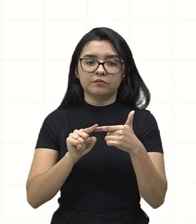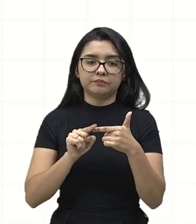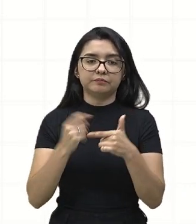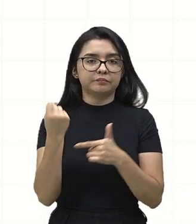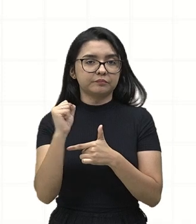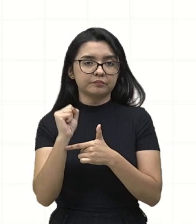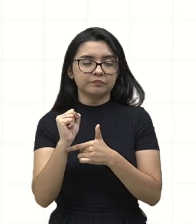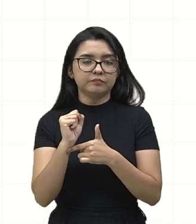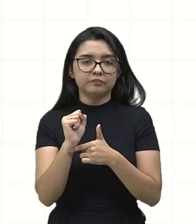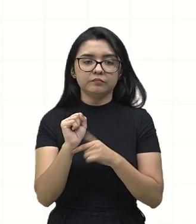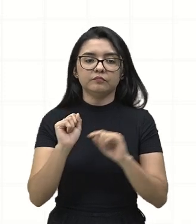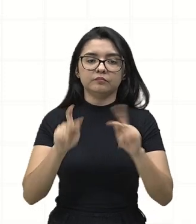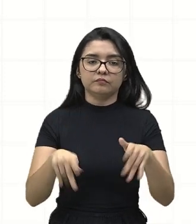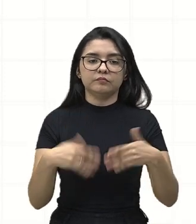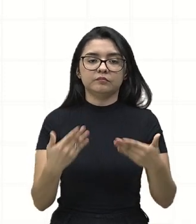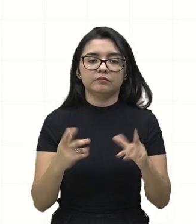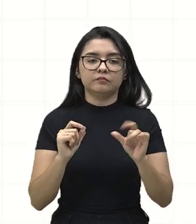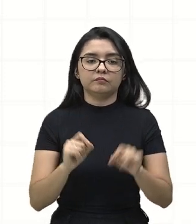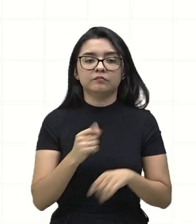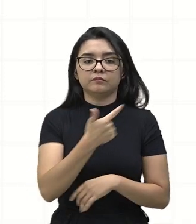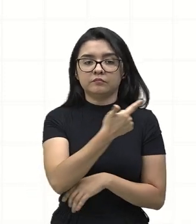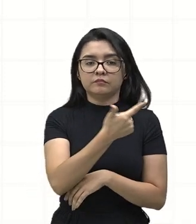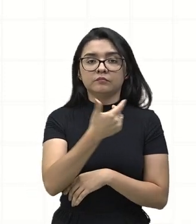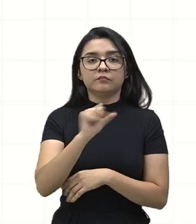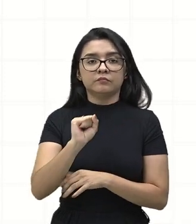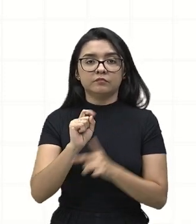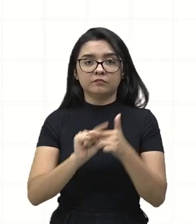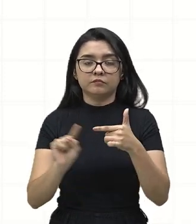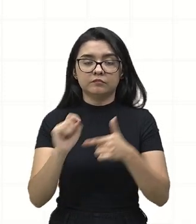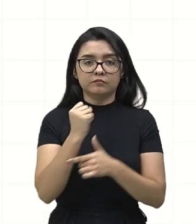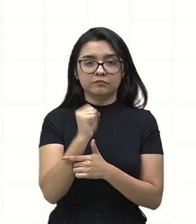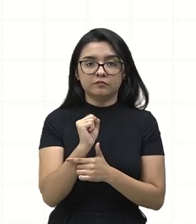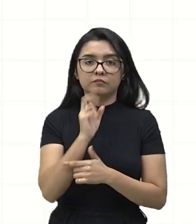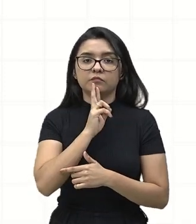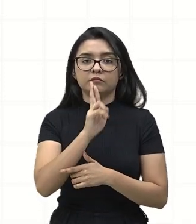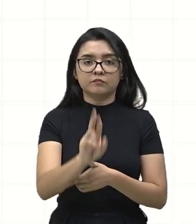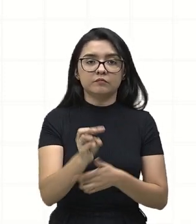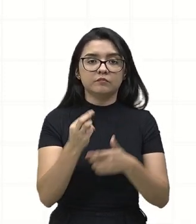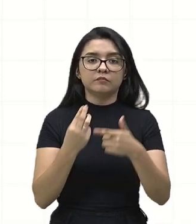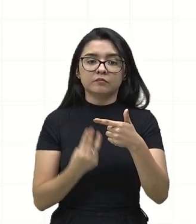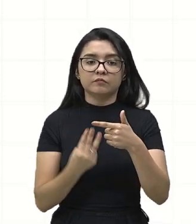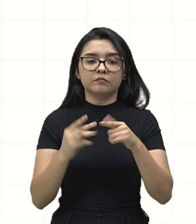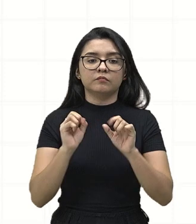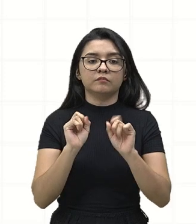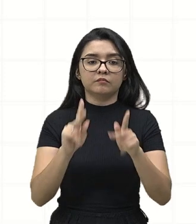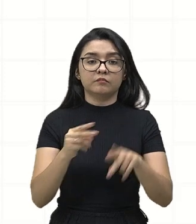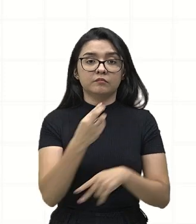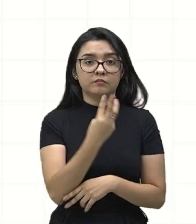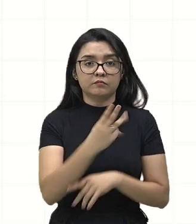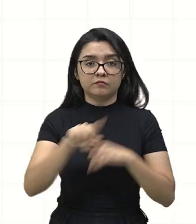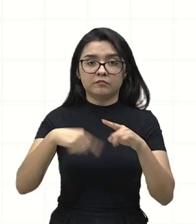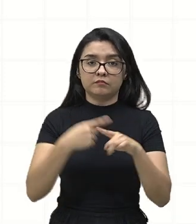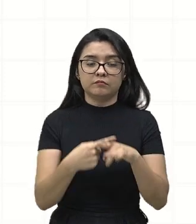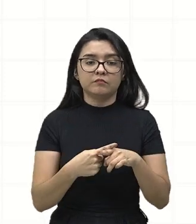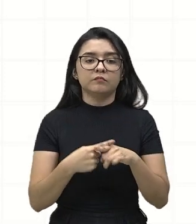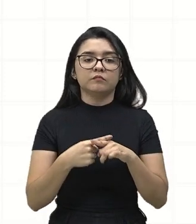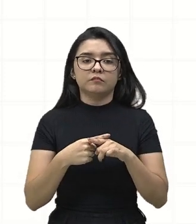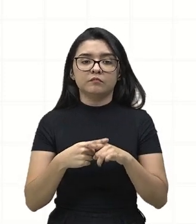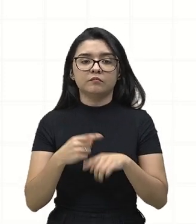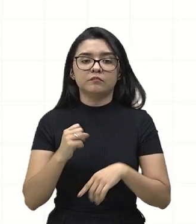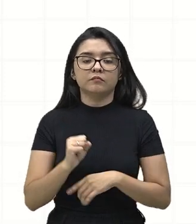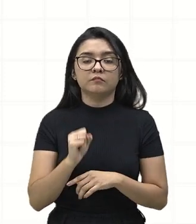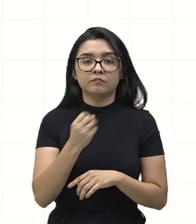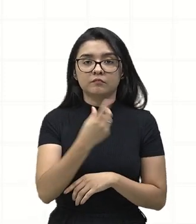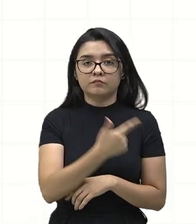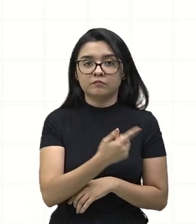por 8. 28 dividido por 8 dá 3. 3 vezes 8, 24.